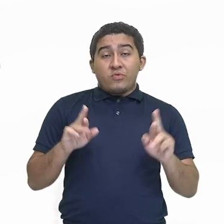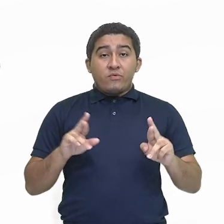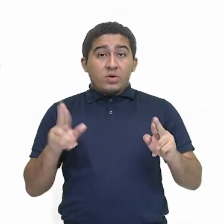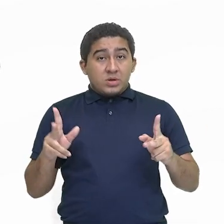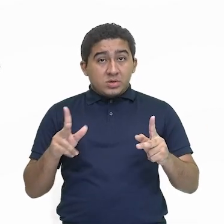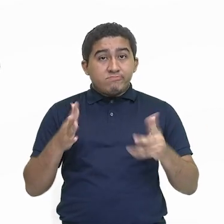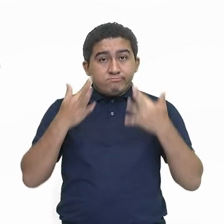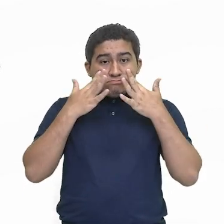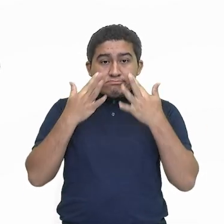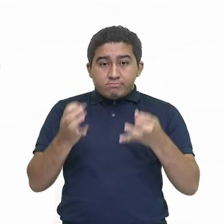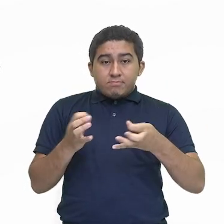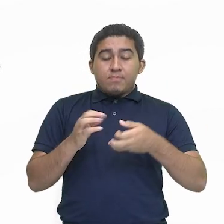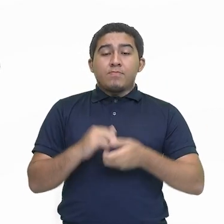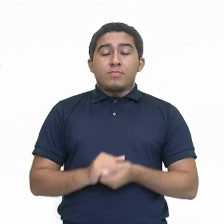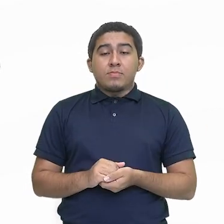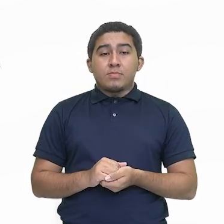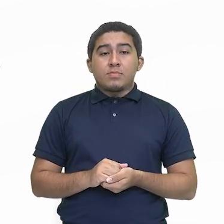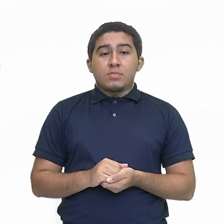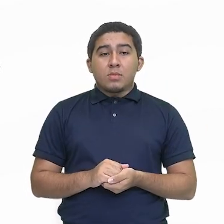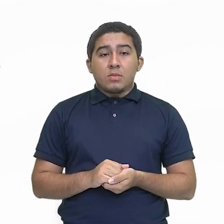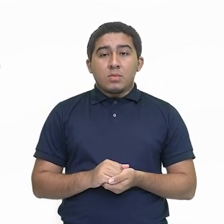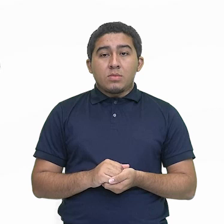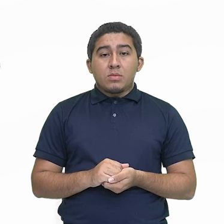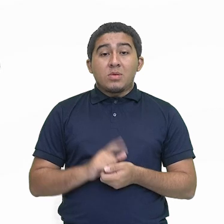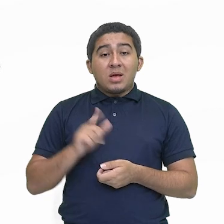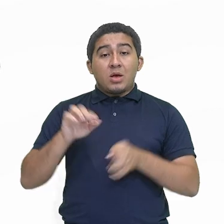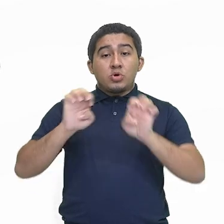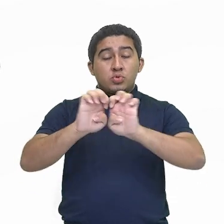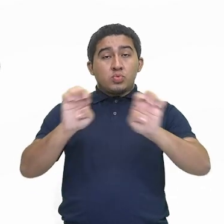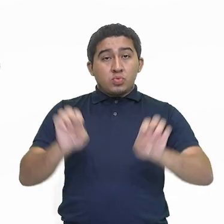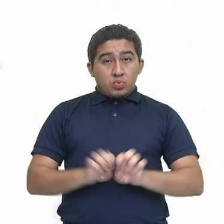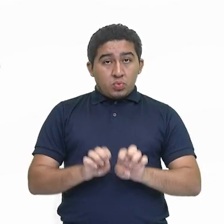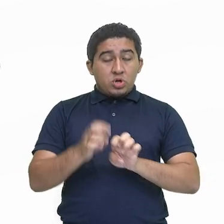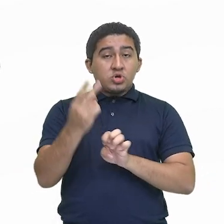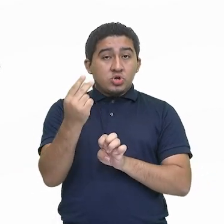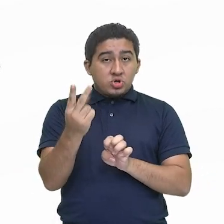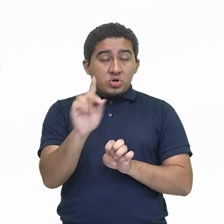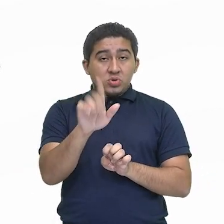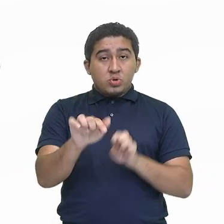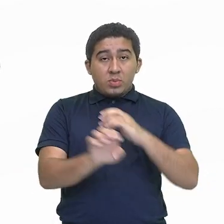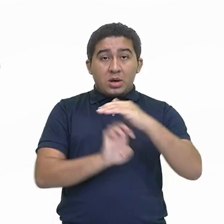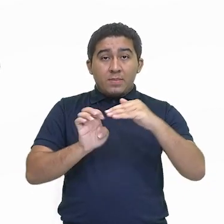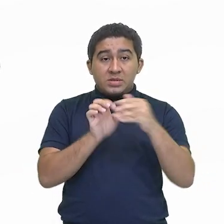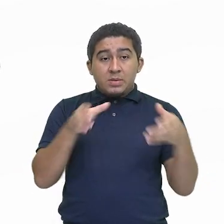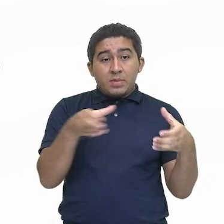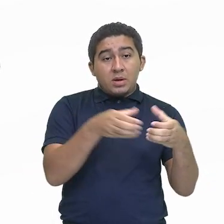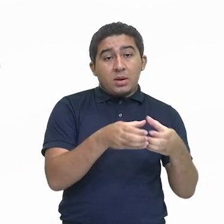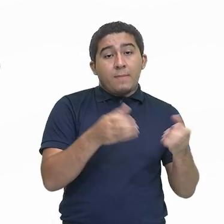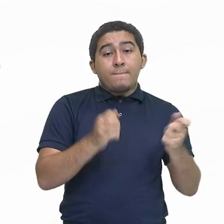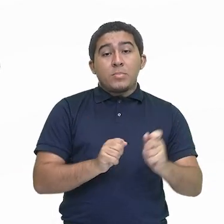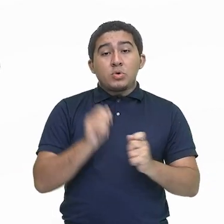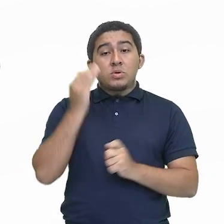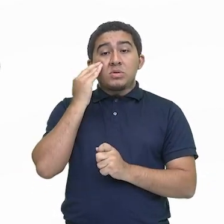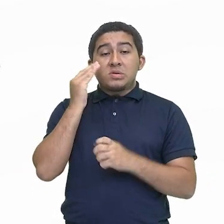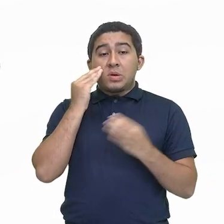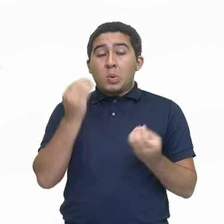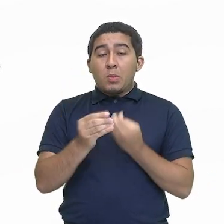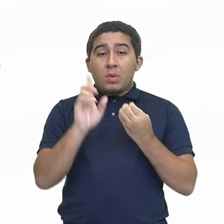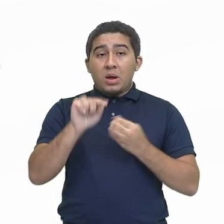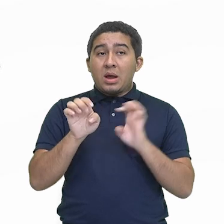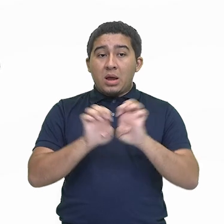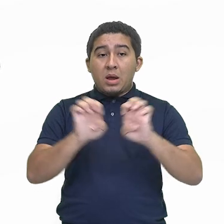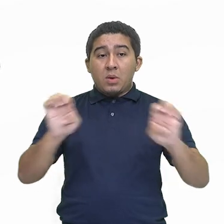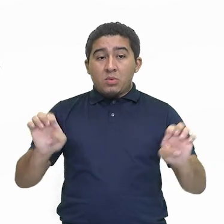só. Ela diz assim, ó, a estrutura do lucro de uma empresa pequena pode ser entendida através